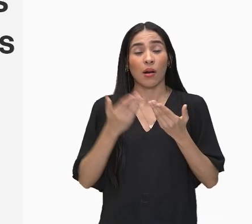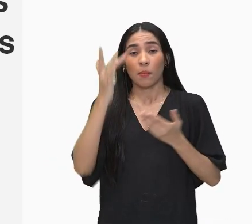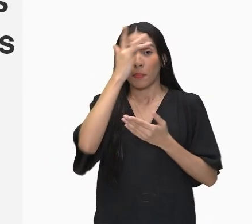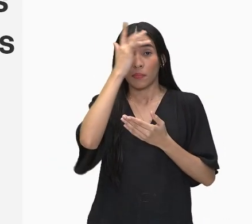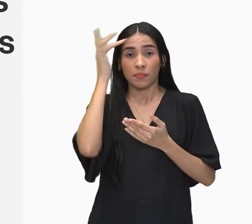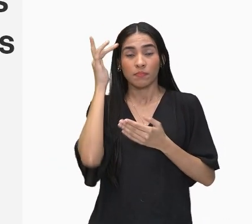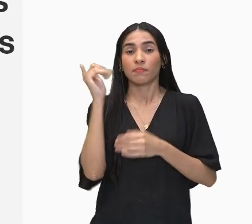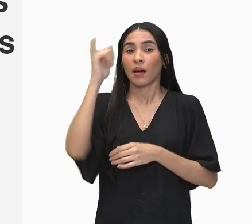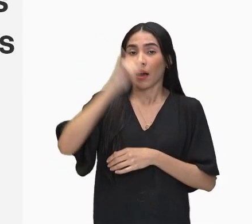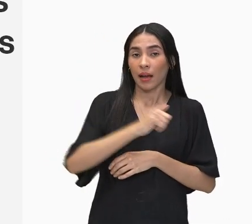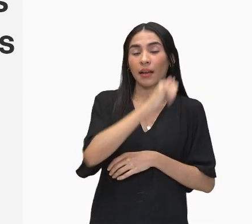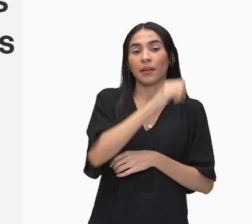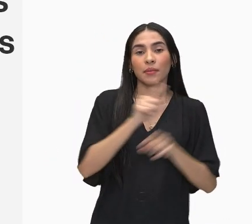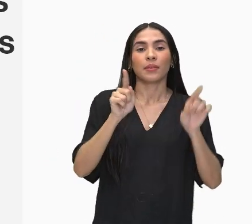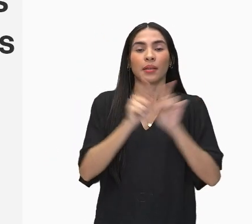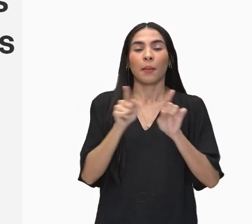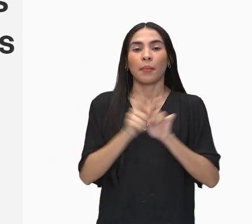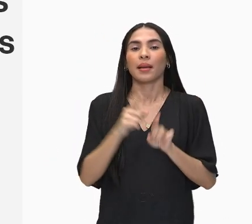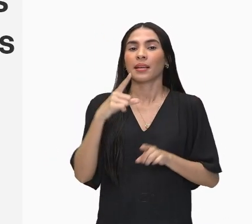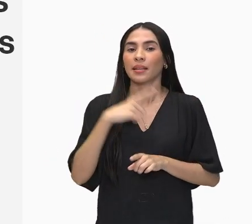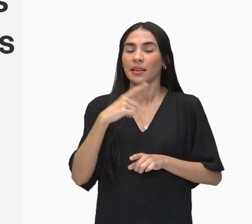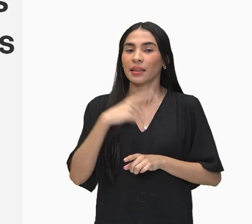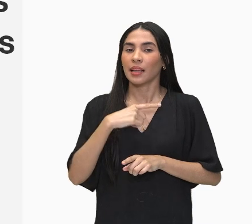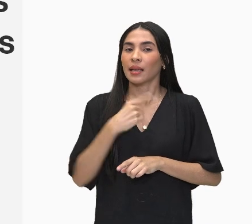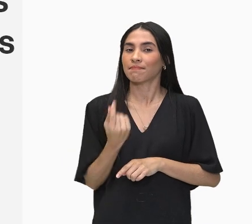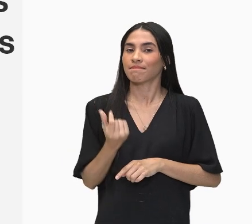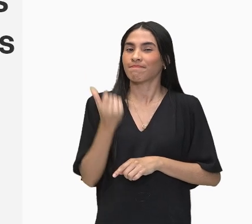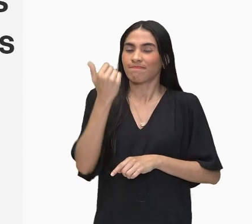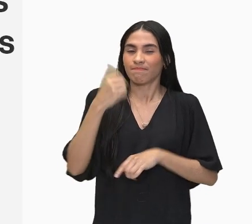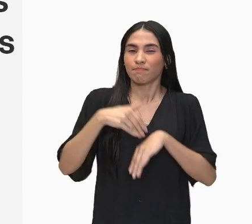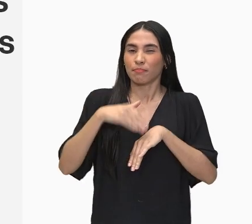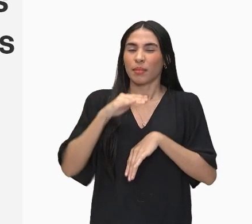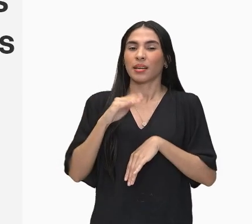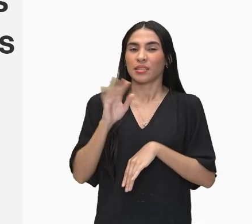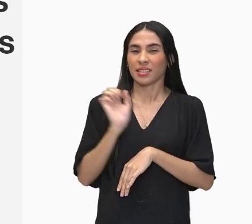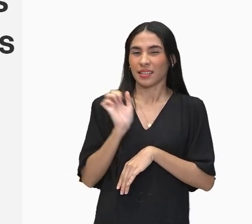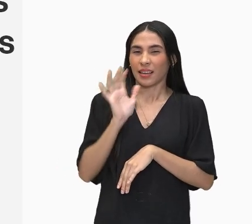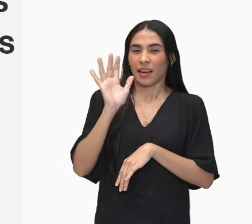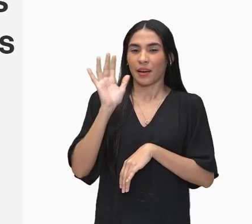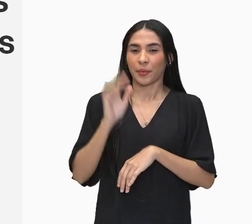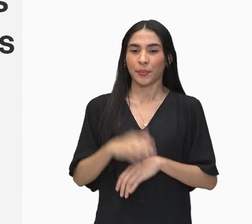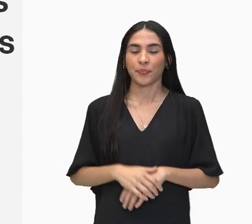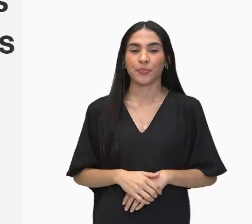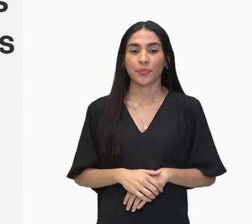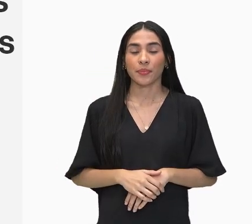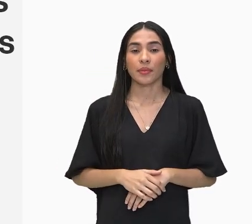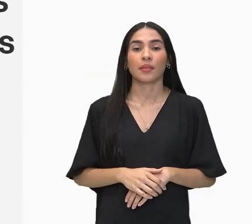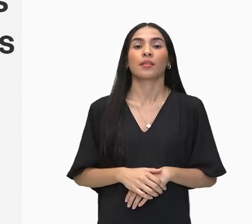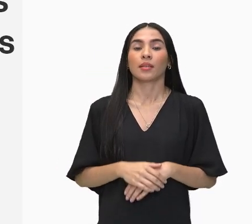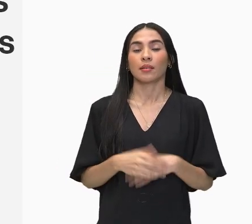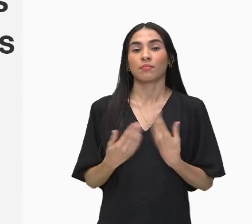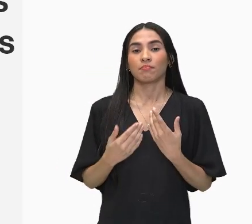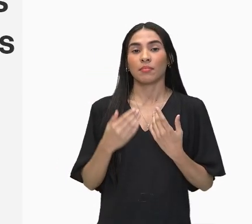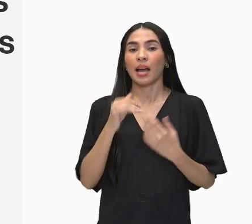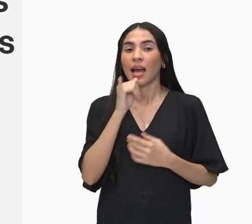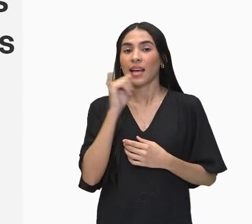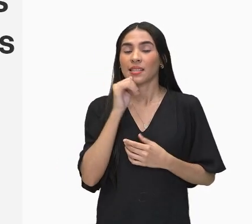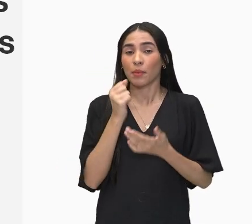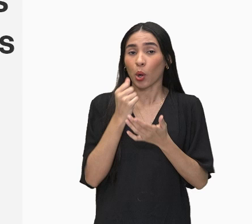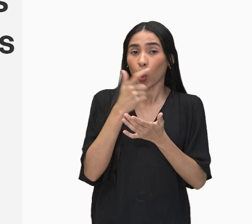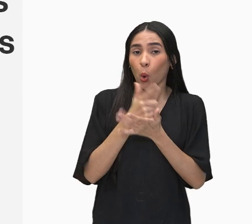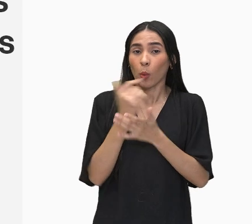transporte aéreo também ele tem custos mais elevados, né? As passagens aéreas são